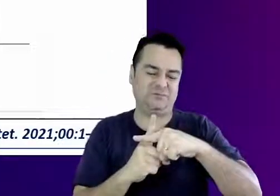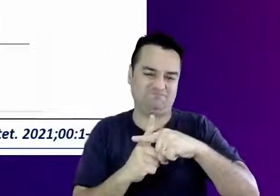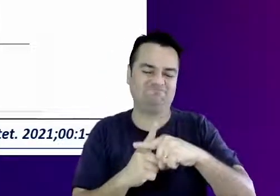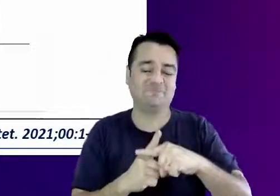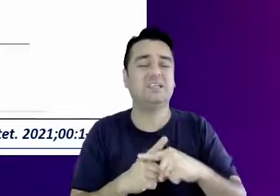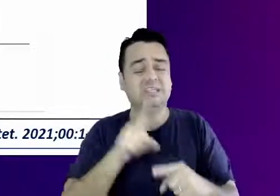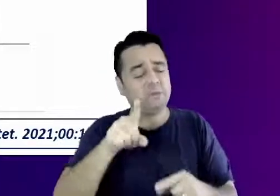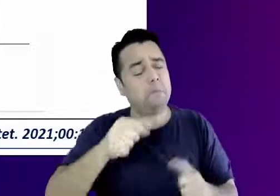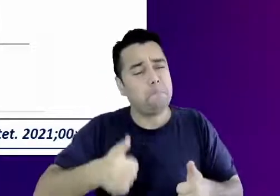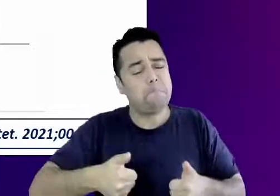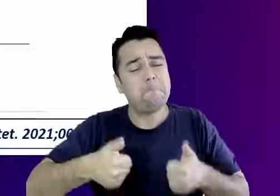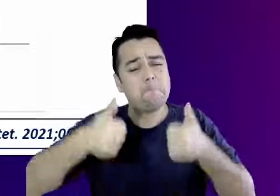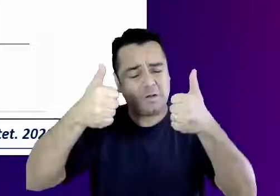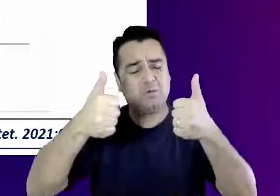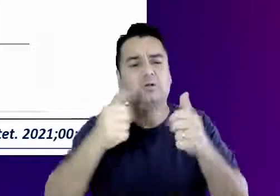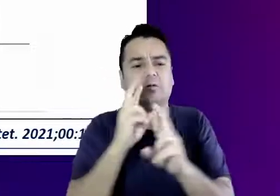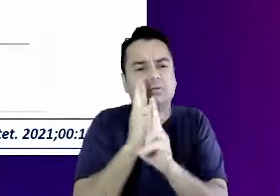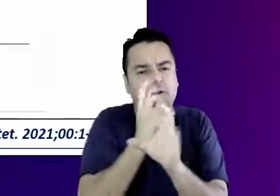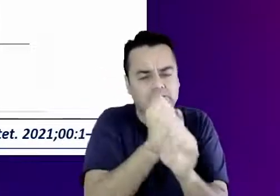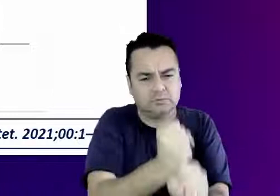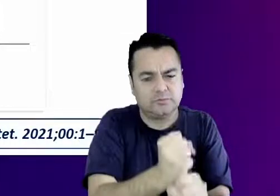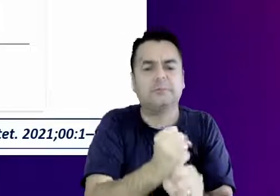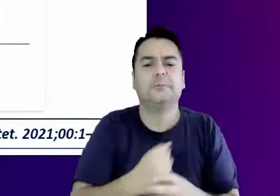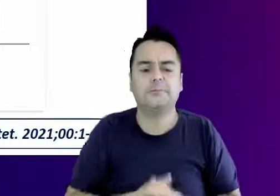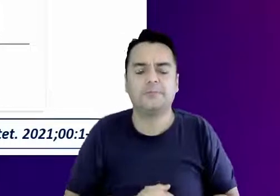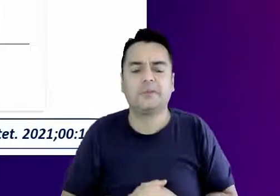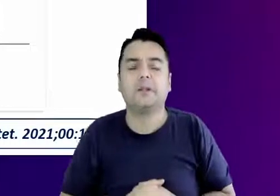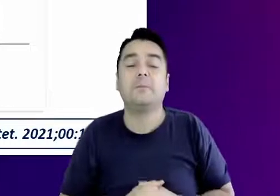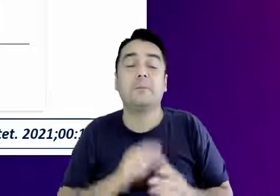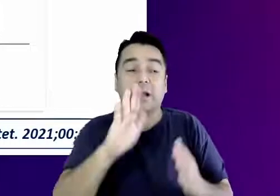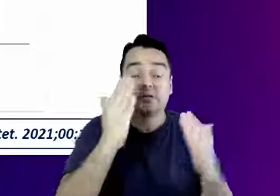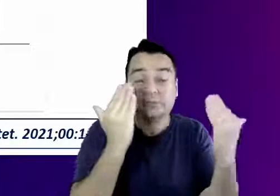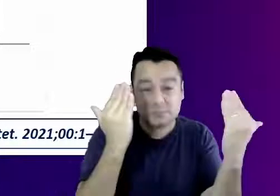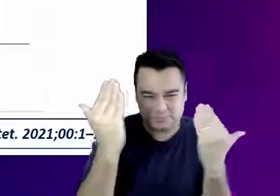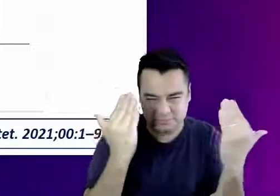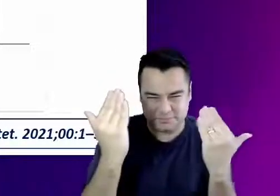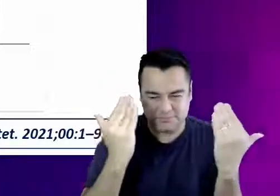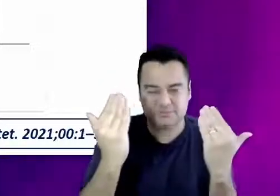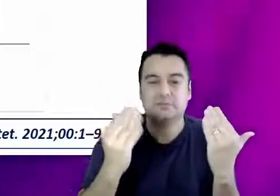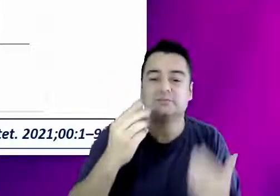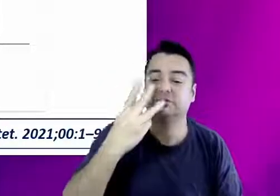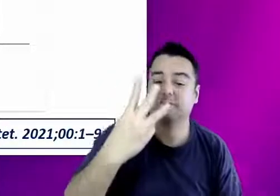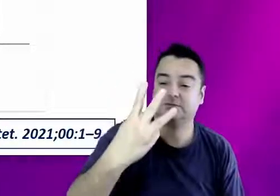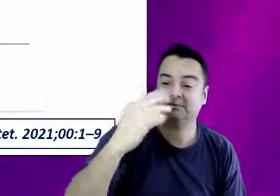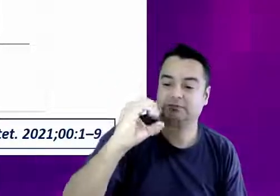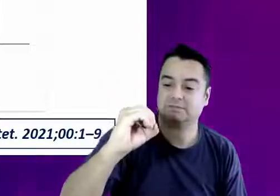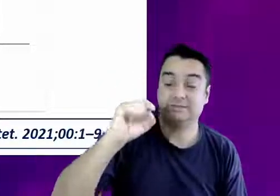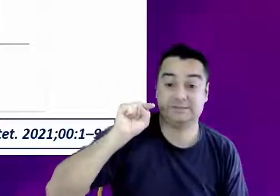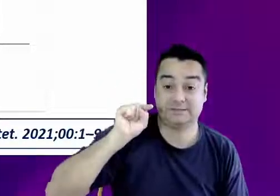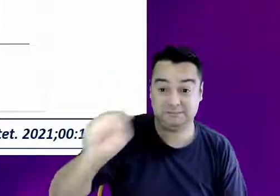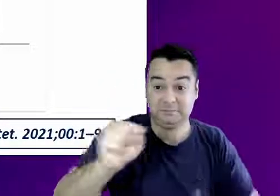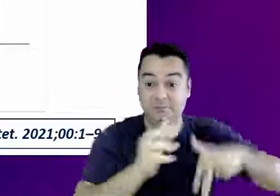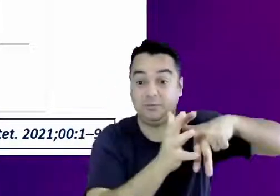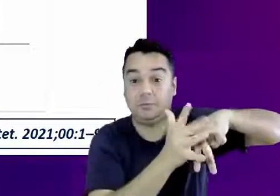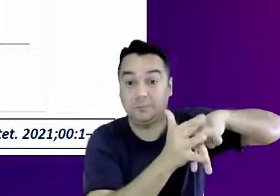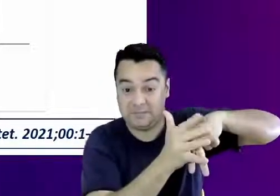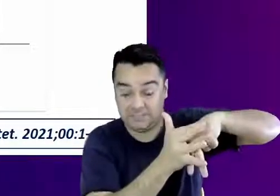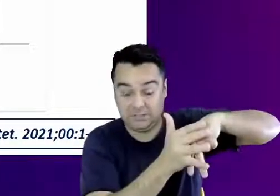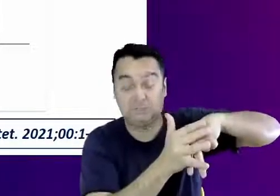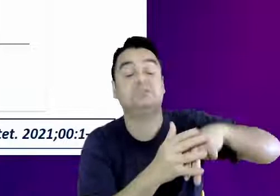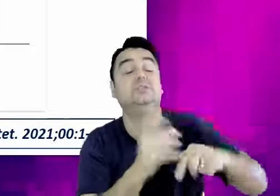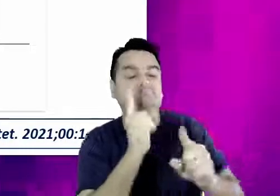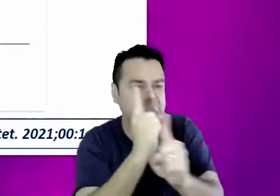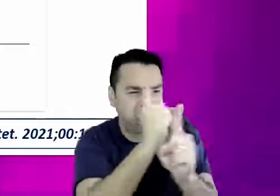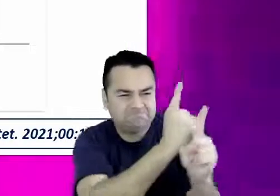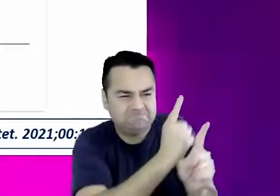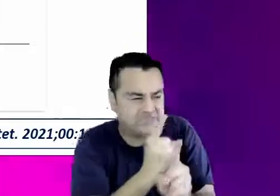resultados maternos e perinatais, comparando essas quase 30 mil pacientes que realizaram rastreamento com 300 mil pacientes que não